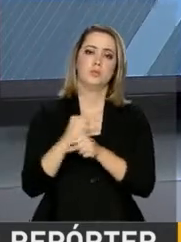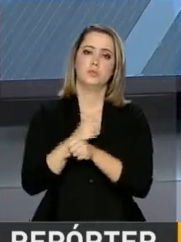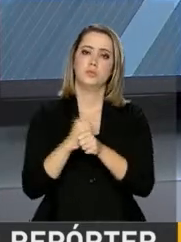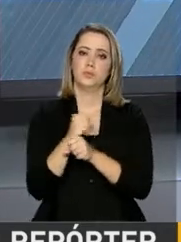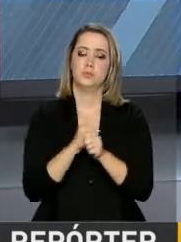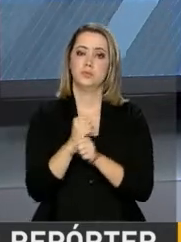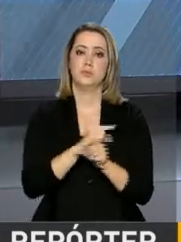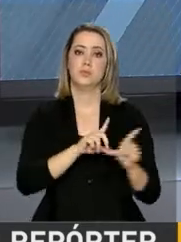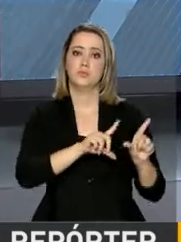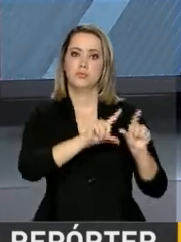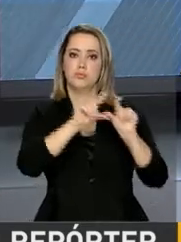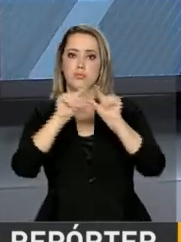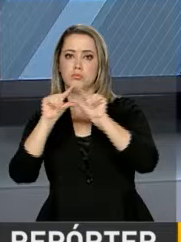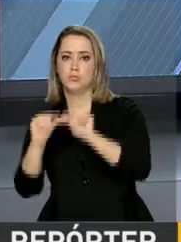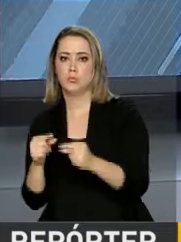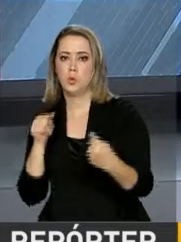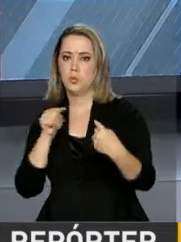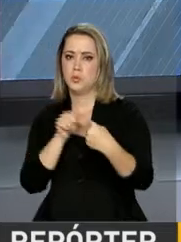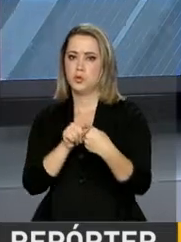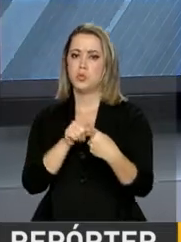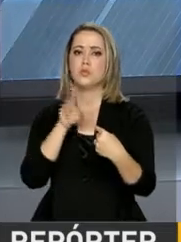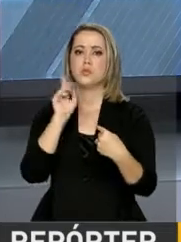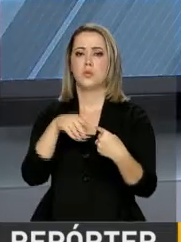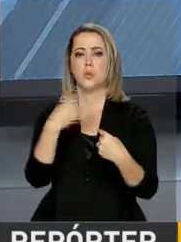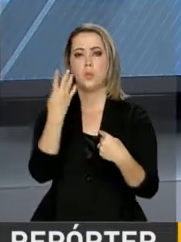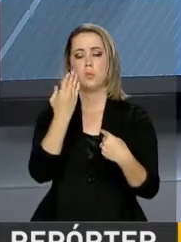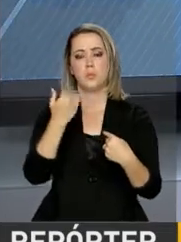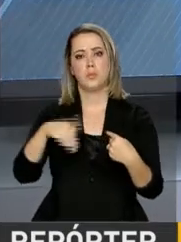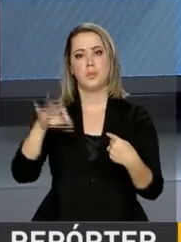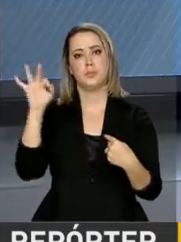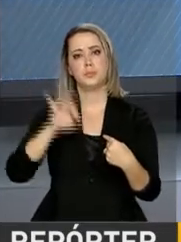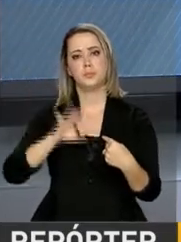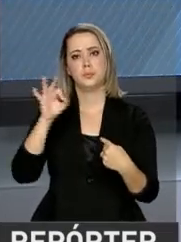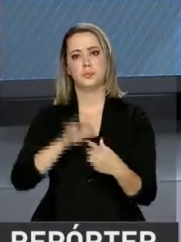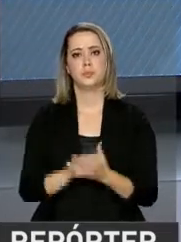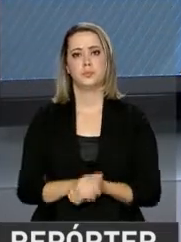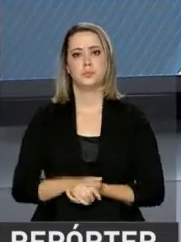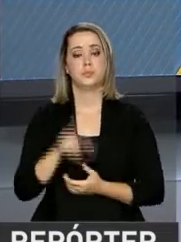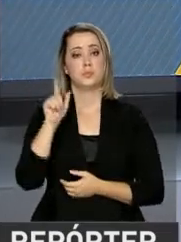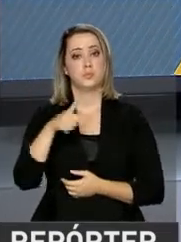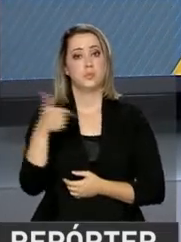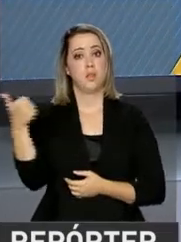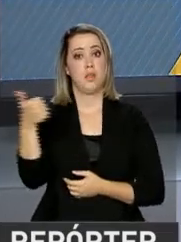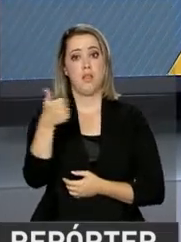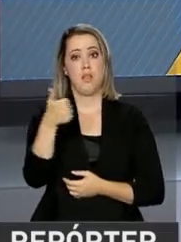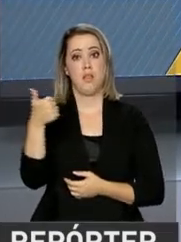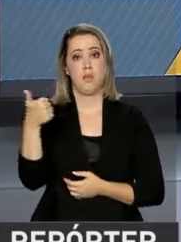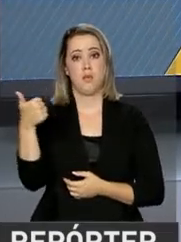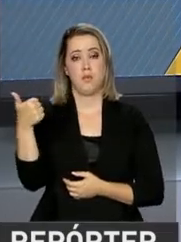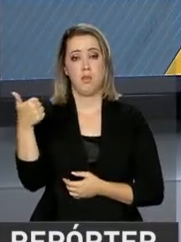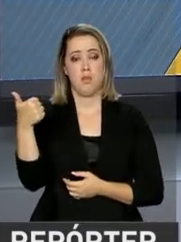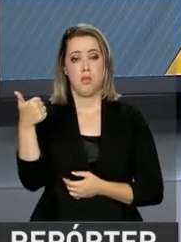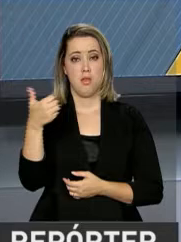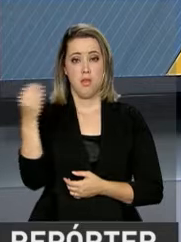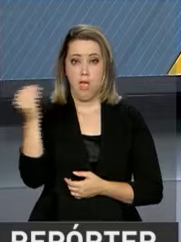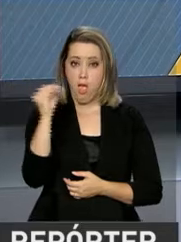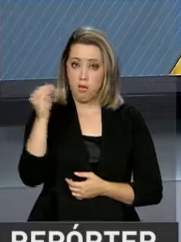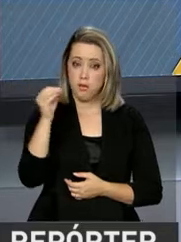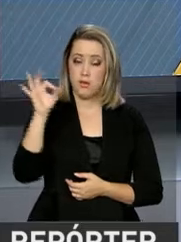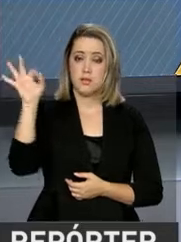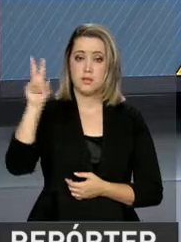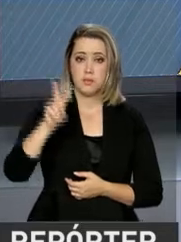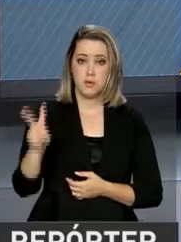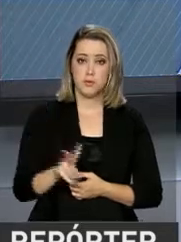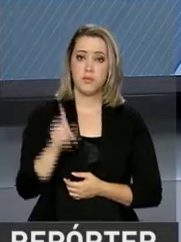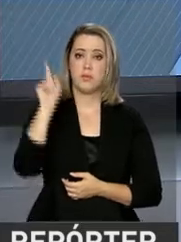2017 abaixo do centro da meta que é de 4 e meio por cento é a décima vez que a projeção reduzida